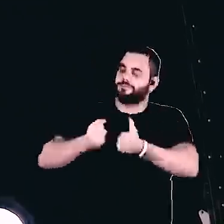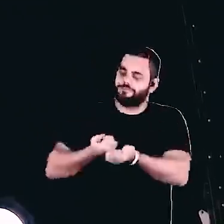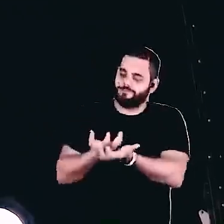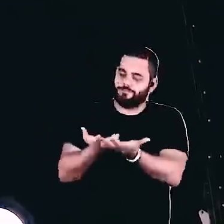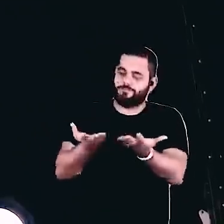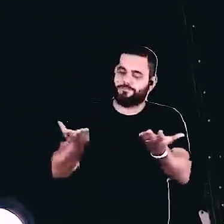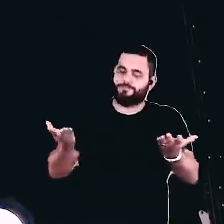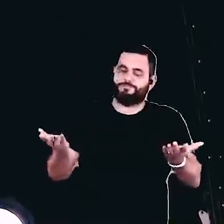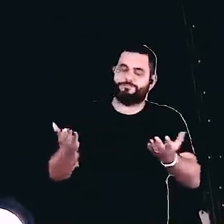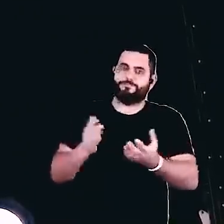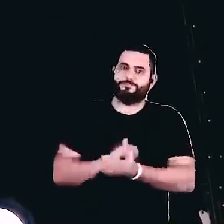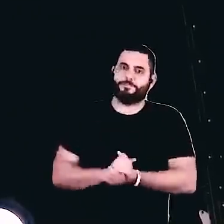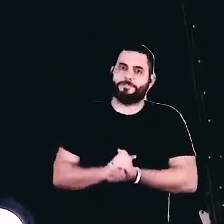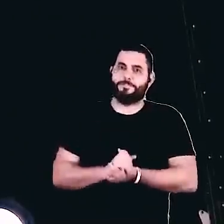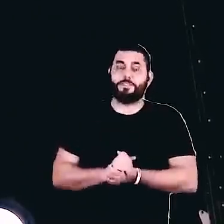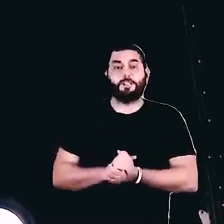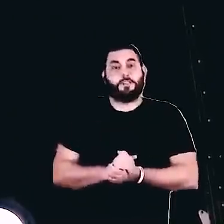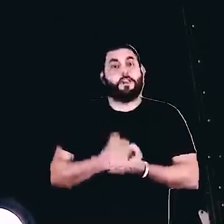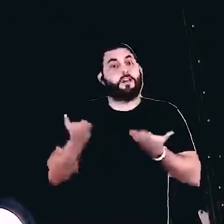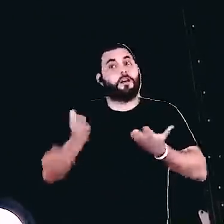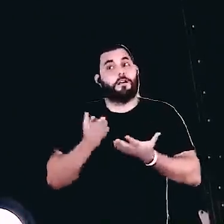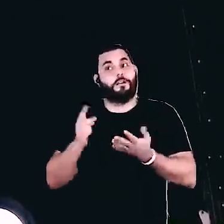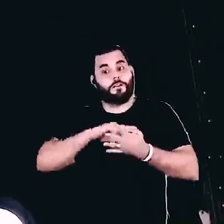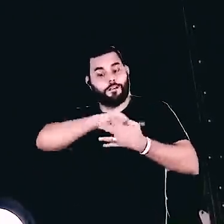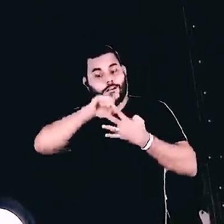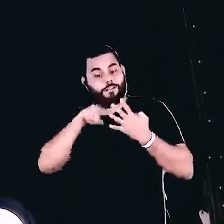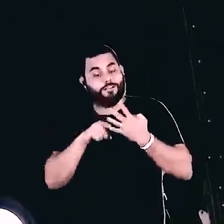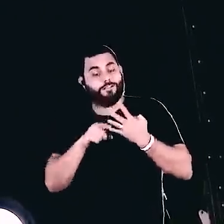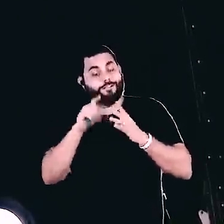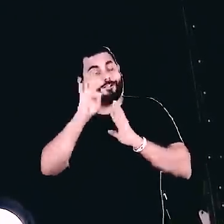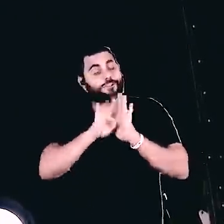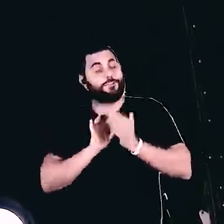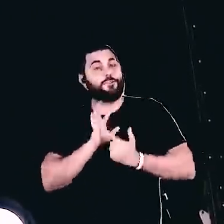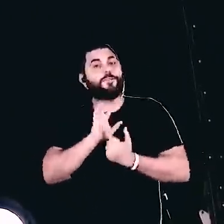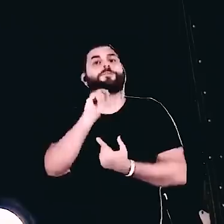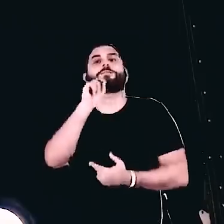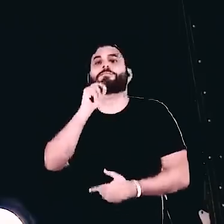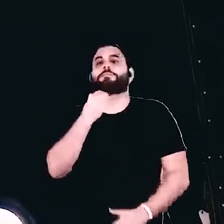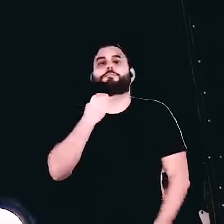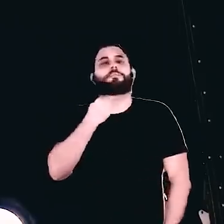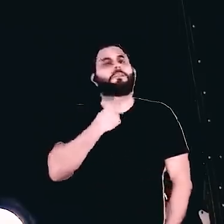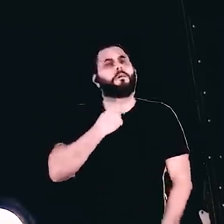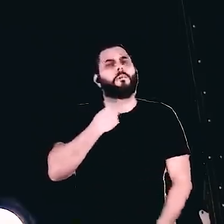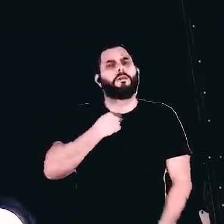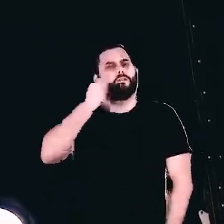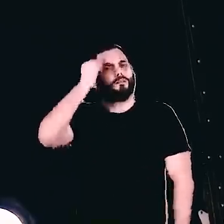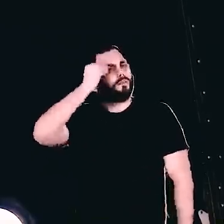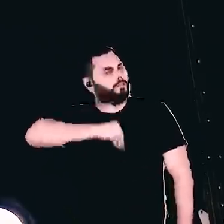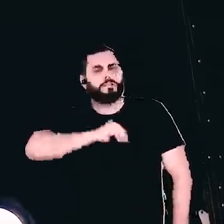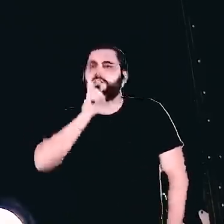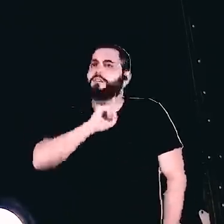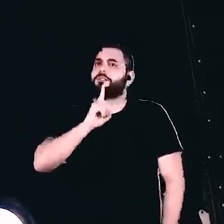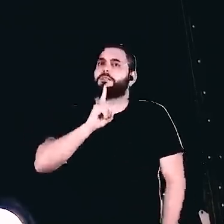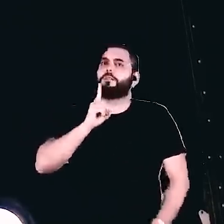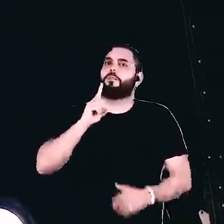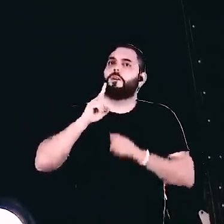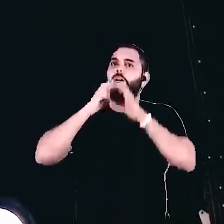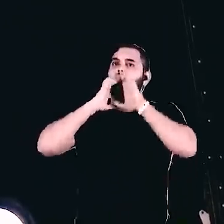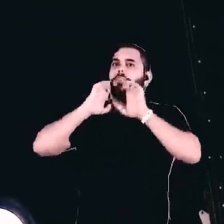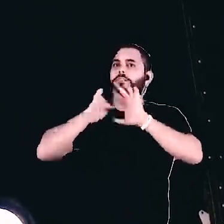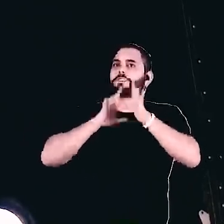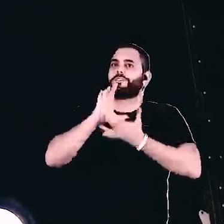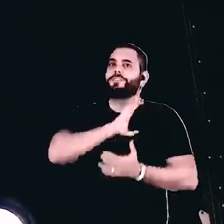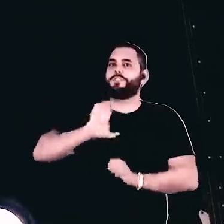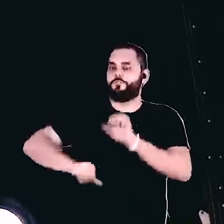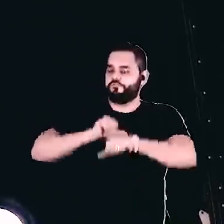pacificador. E a última lição que o texto nos mostra é que a gente também nunca deve desistir de ver o poder do Evangelho de Cristo Jesus